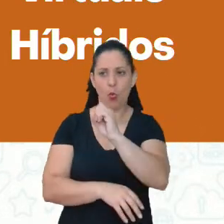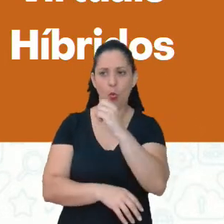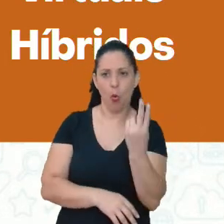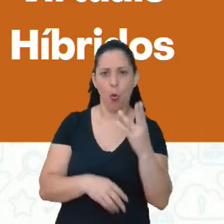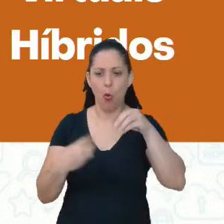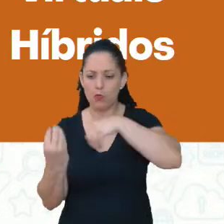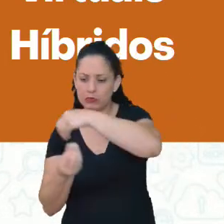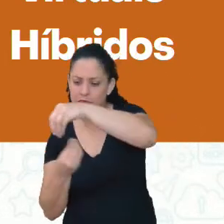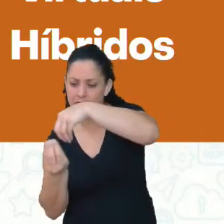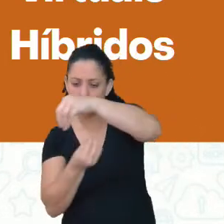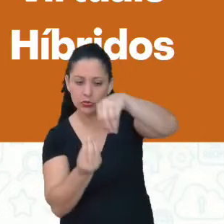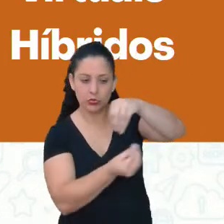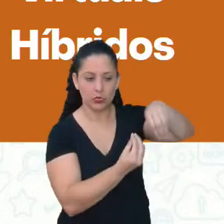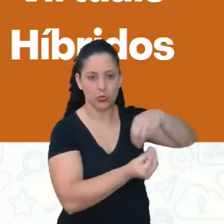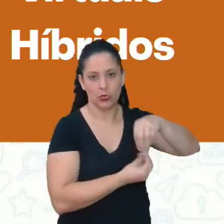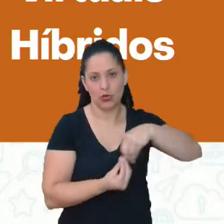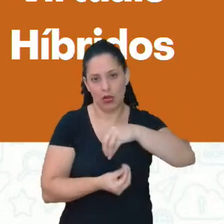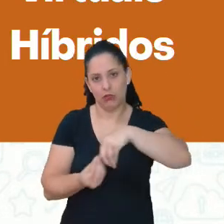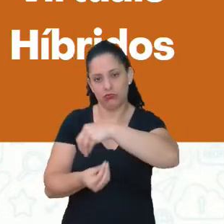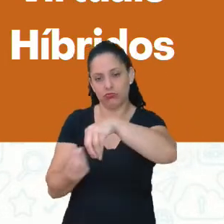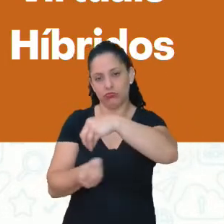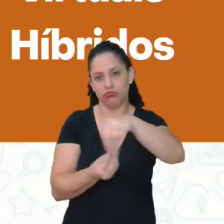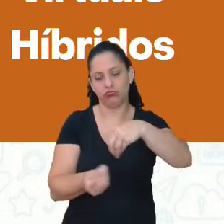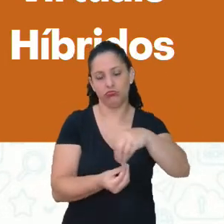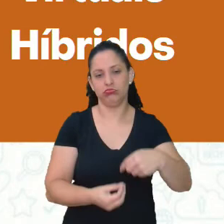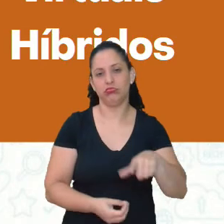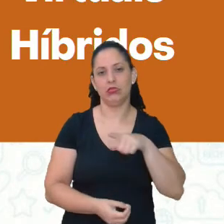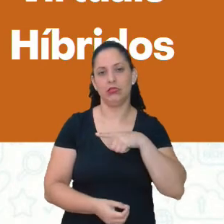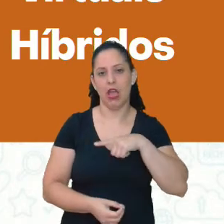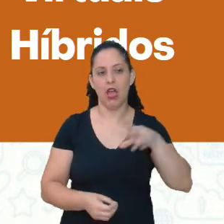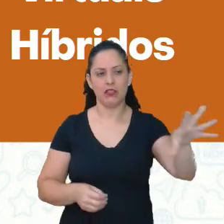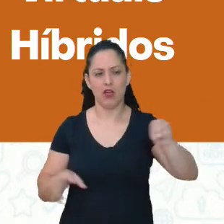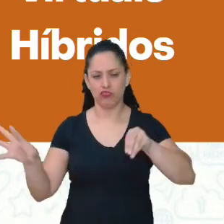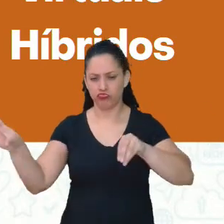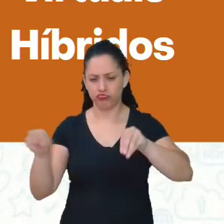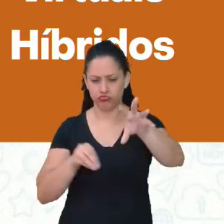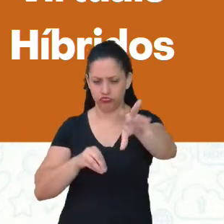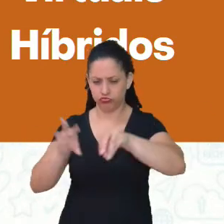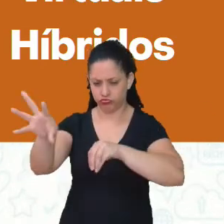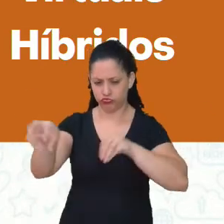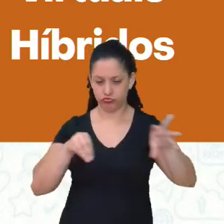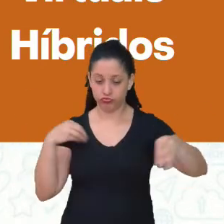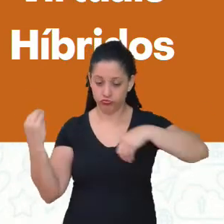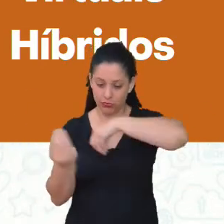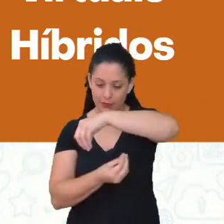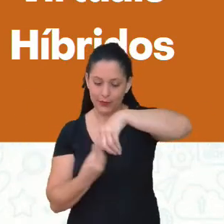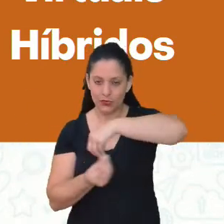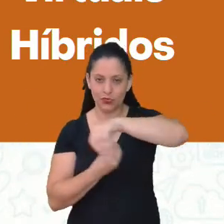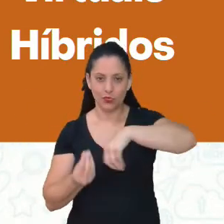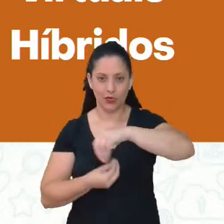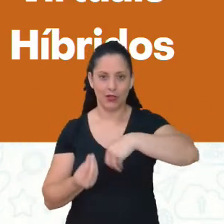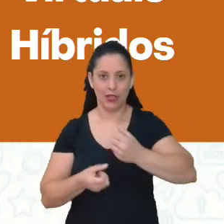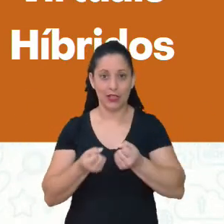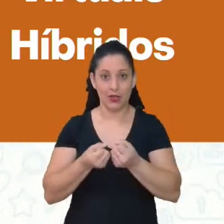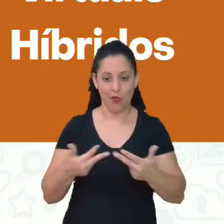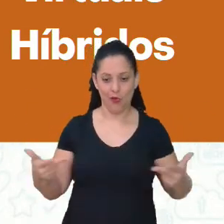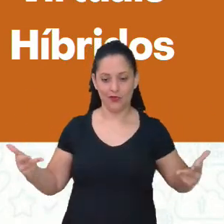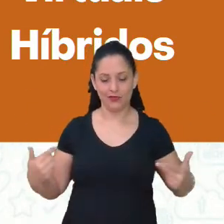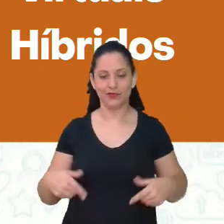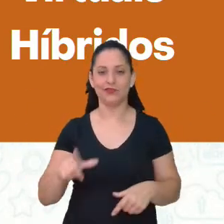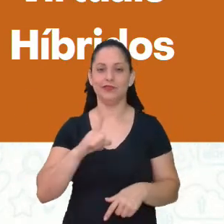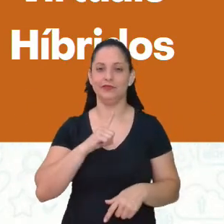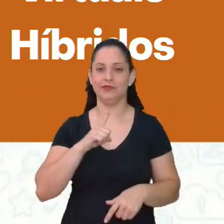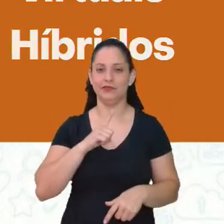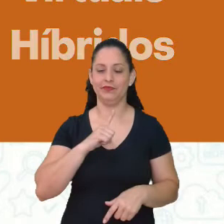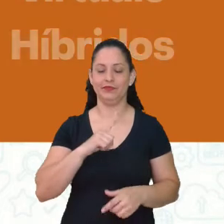que vai ter um pouco de tudo. Vai ter um pouco do virtual e um pouco, né, do cenário tridimensional,